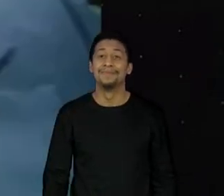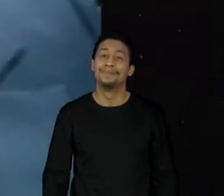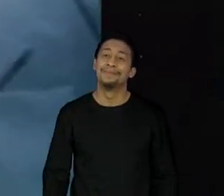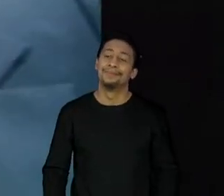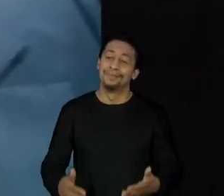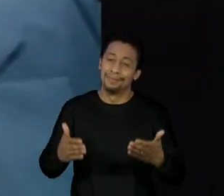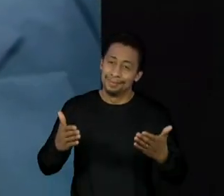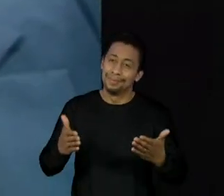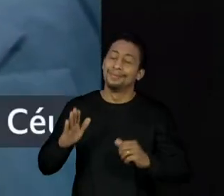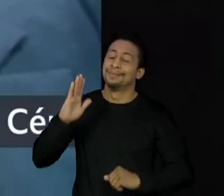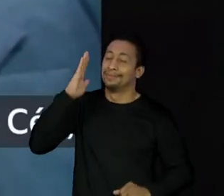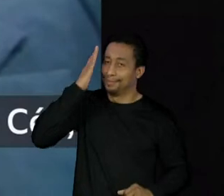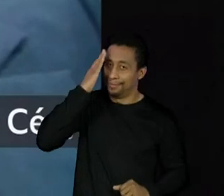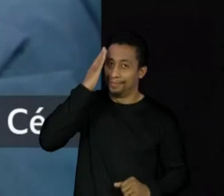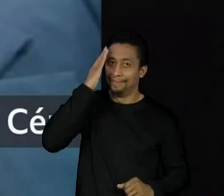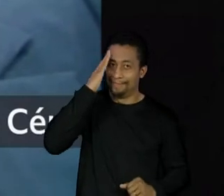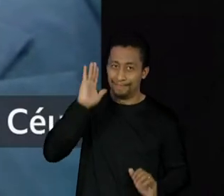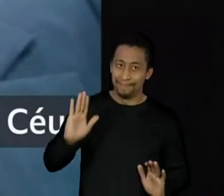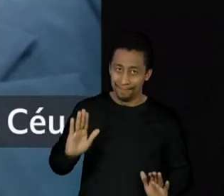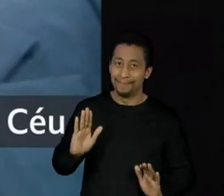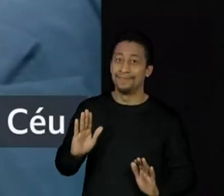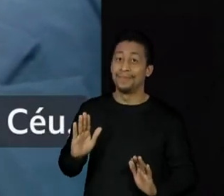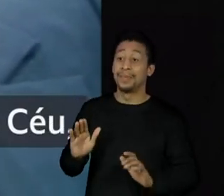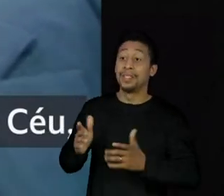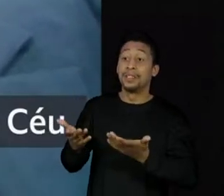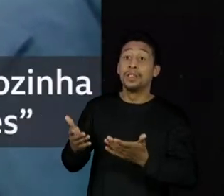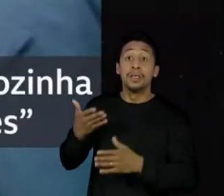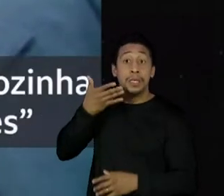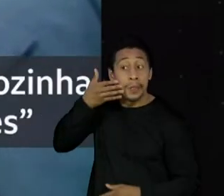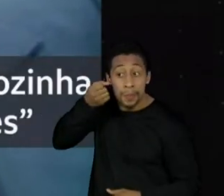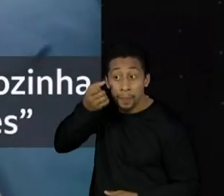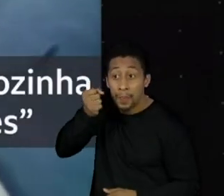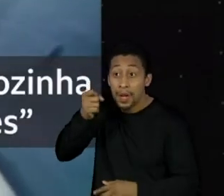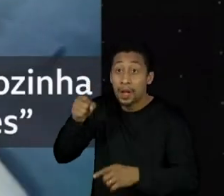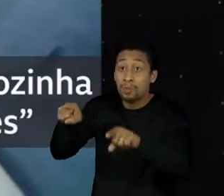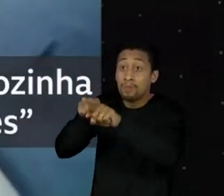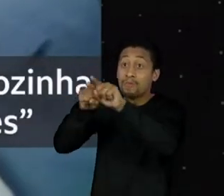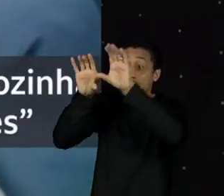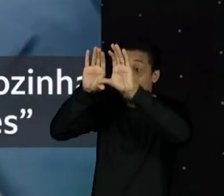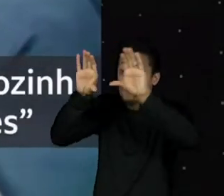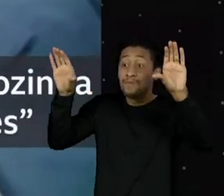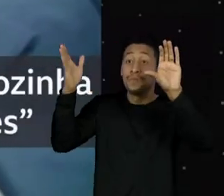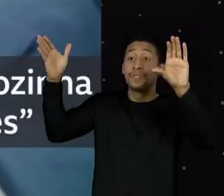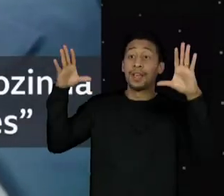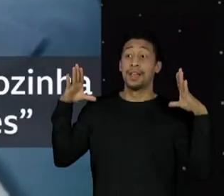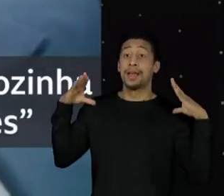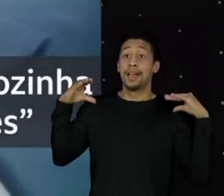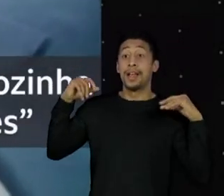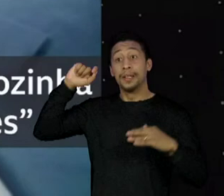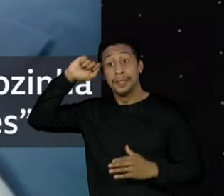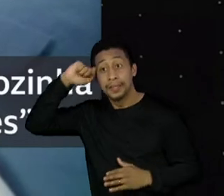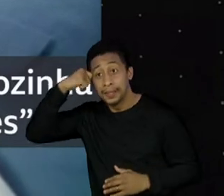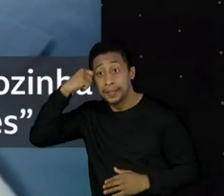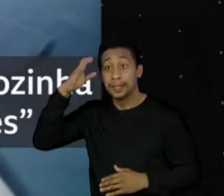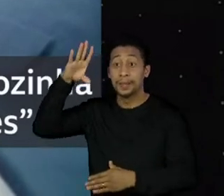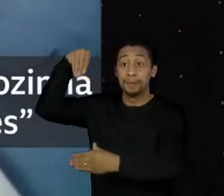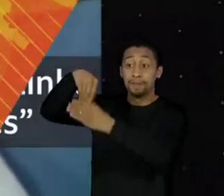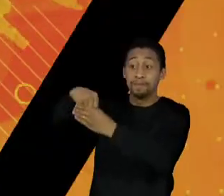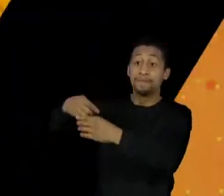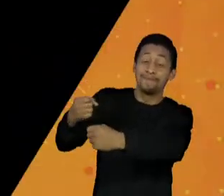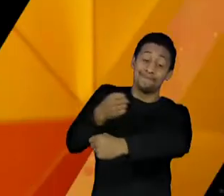I said, "Oh, I know. If the white folks was in heaven too, then the black angels were in the kitchen preparing the milk and